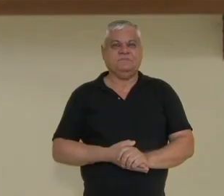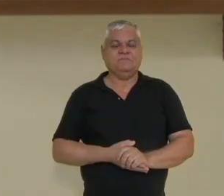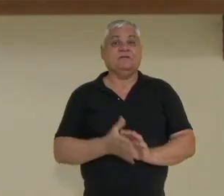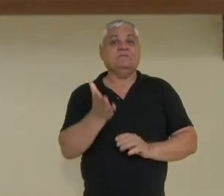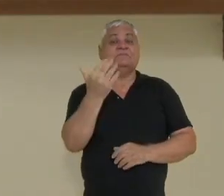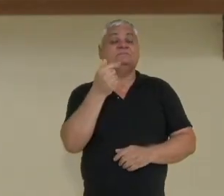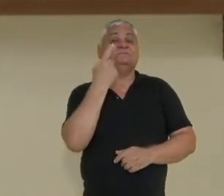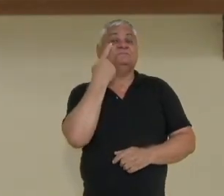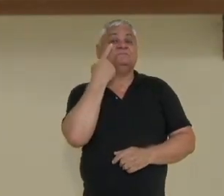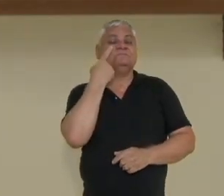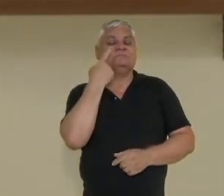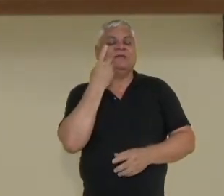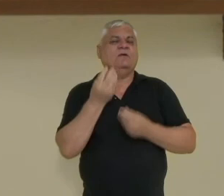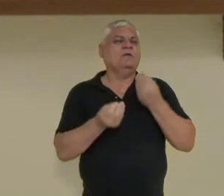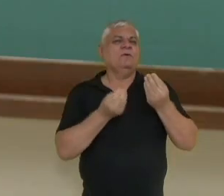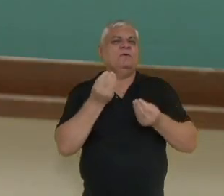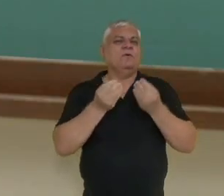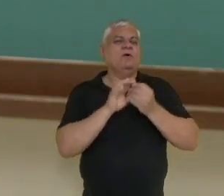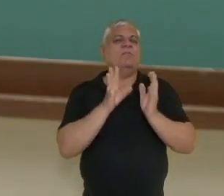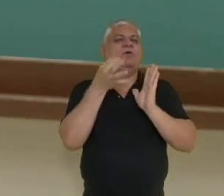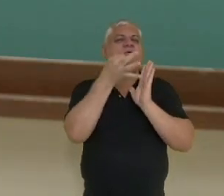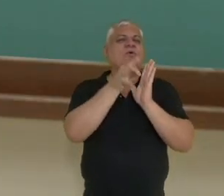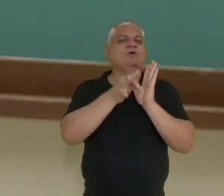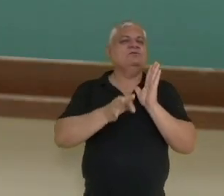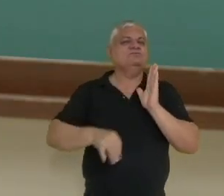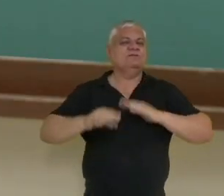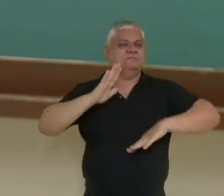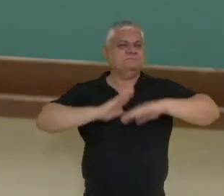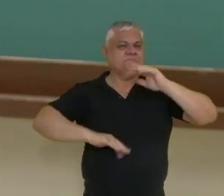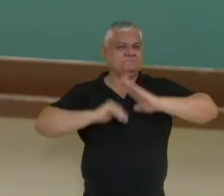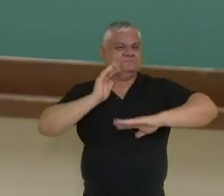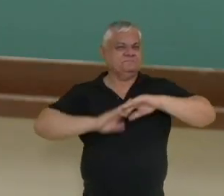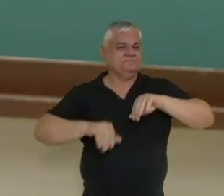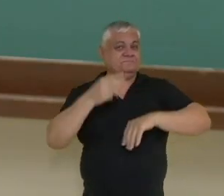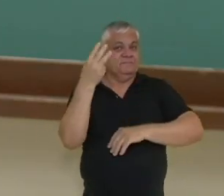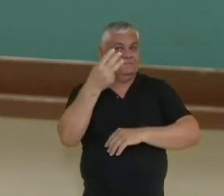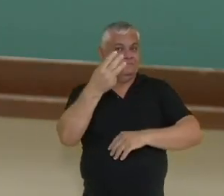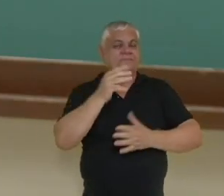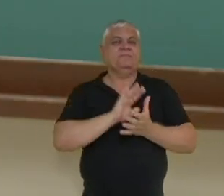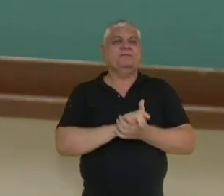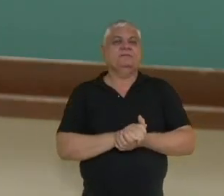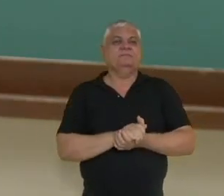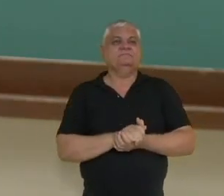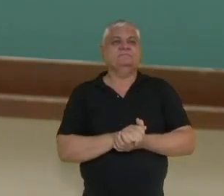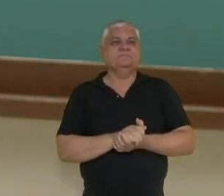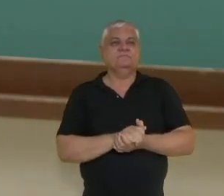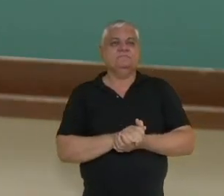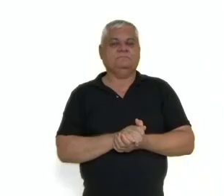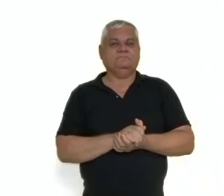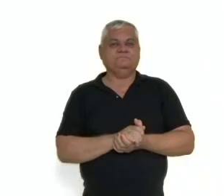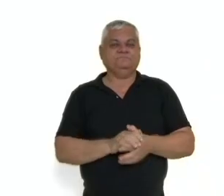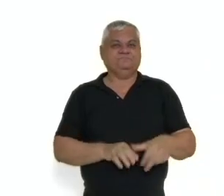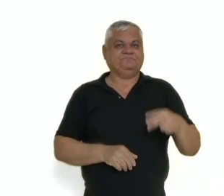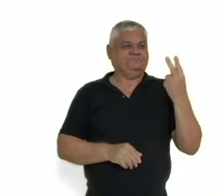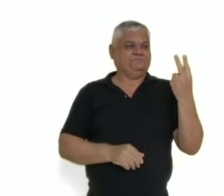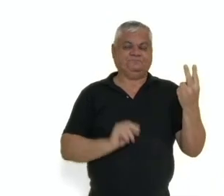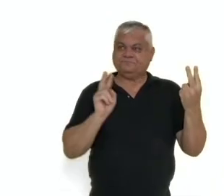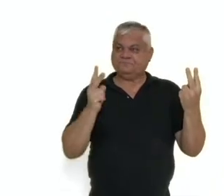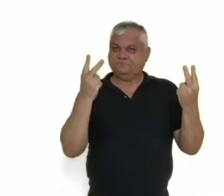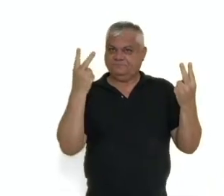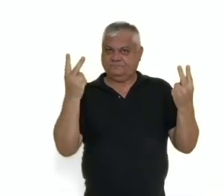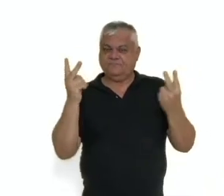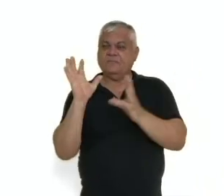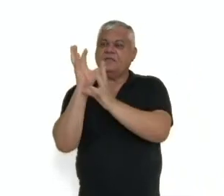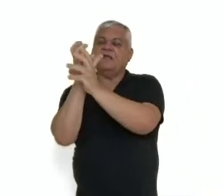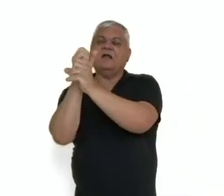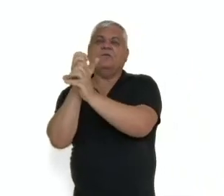Vamos lá, pessoal. Então, corrigindo o nosso praticando 3. Olha só, né? Para cada dupla, calcule a